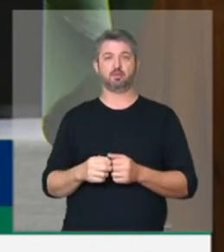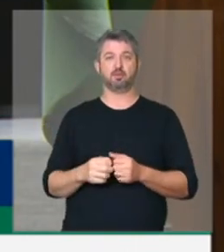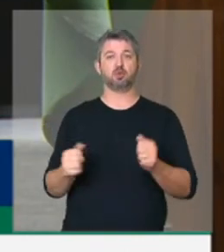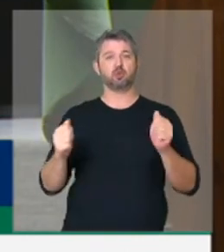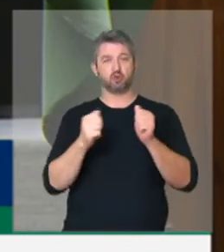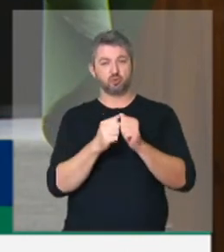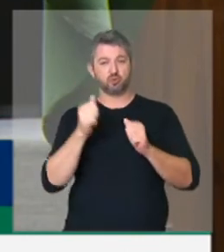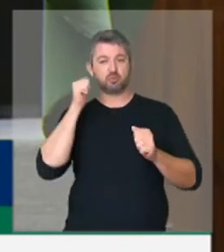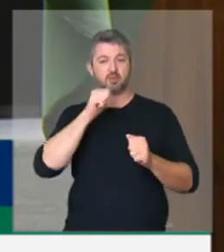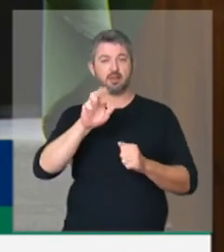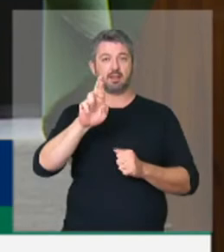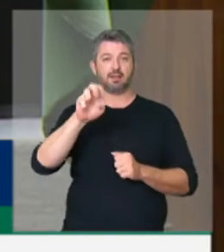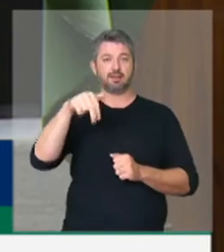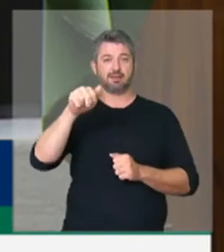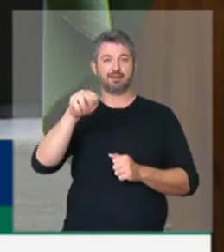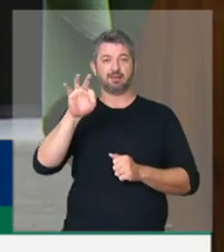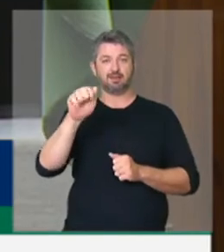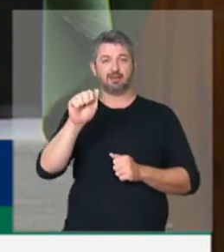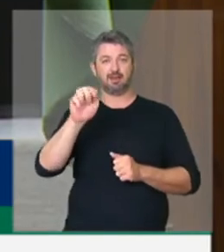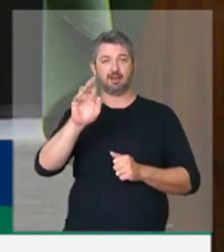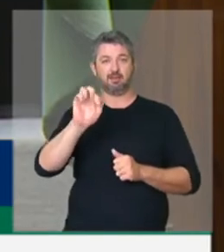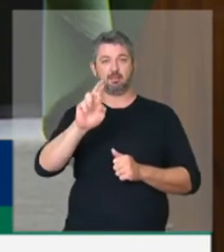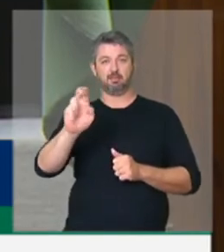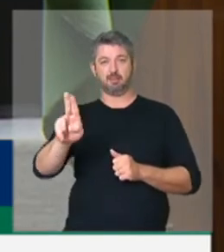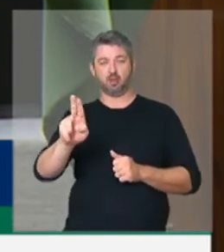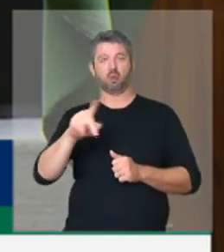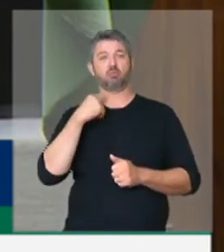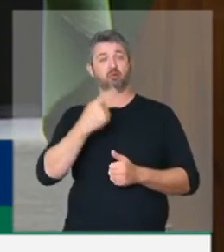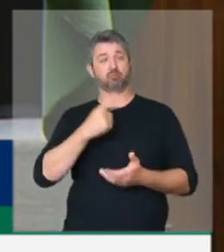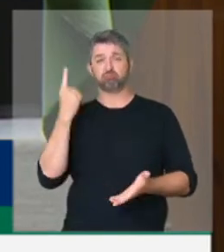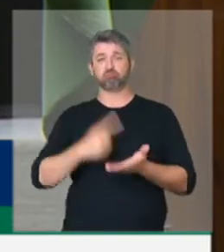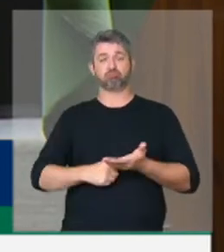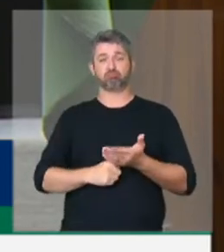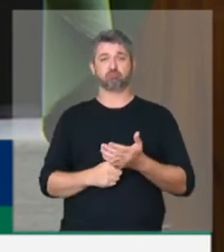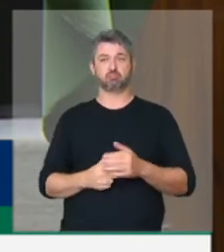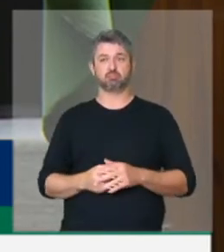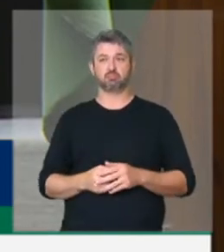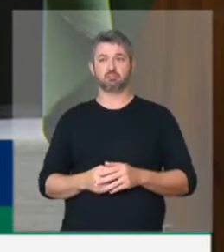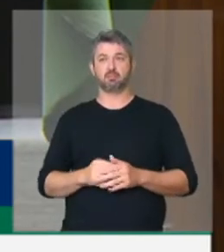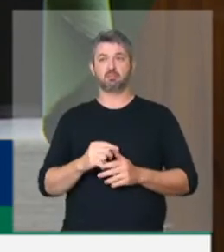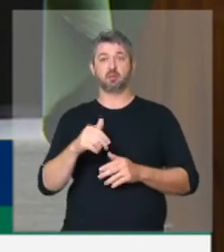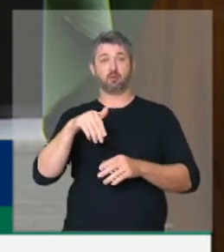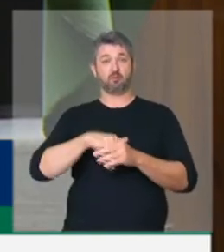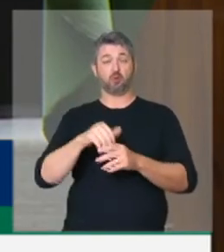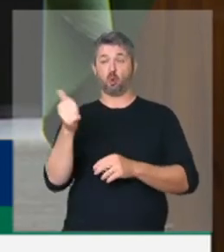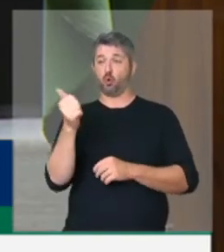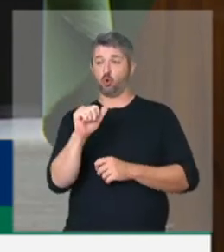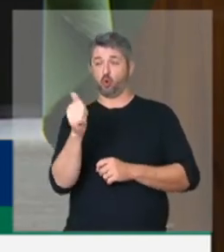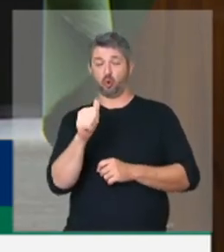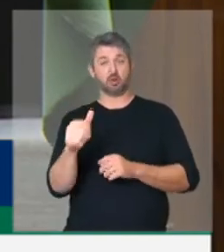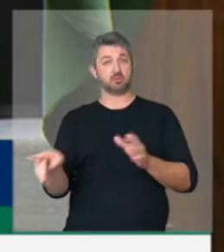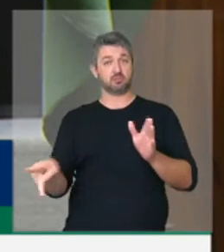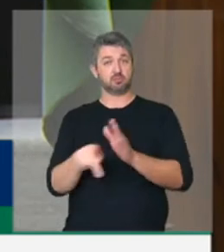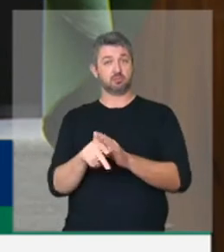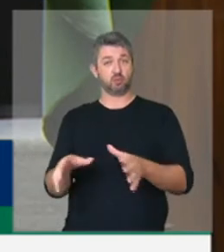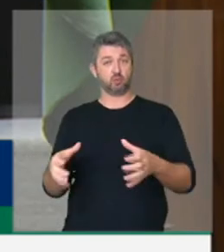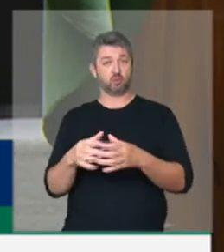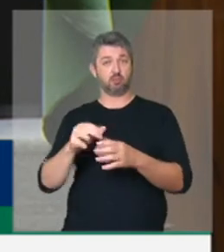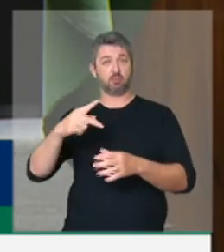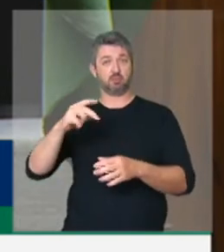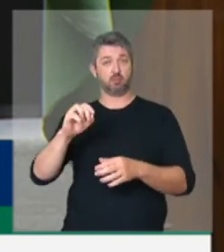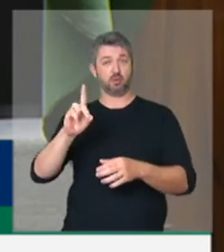deputada Renata Abreu. O partido fechou questão. 11 votos da bancada do